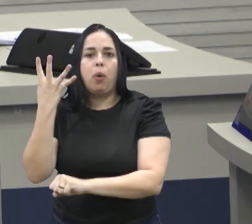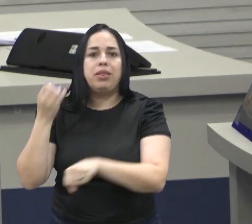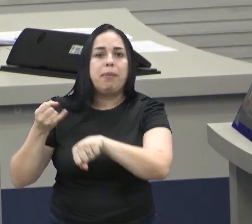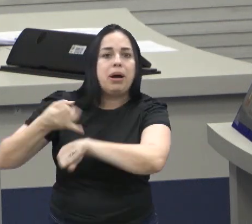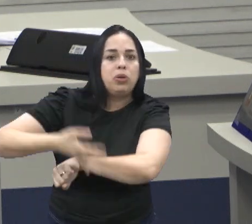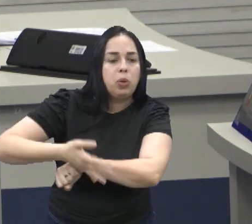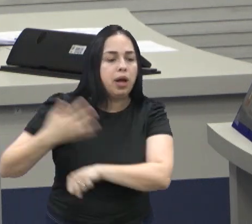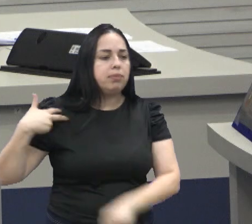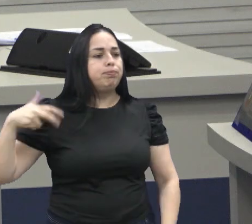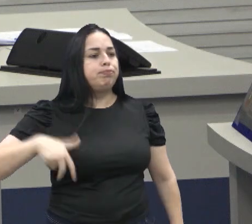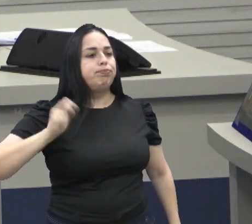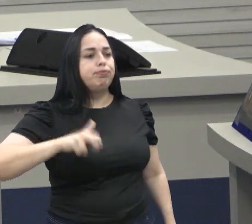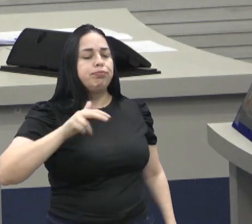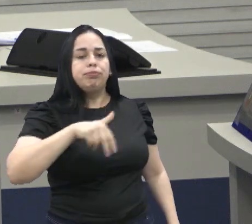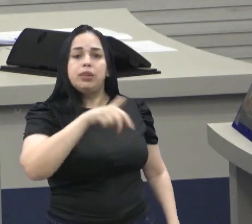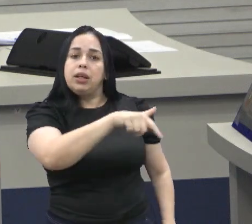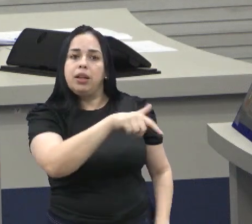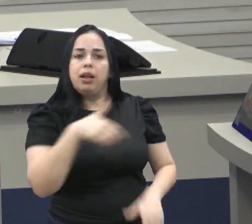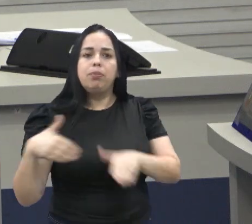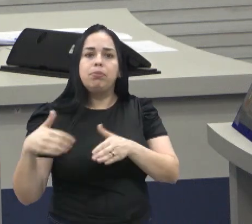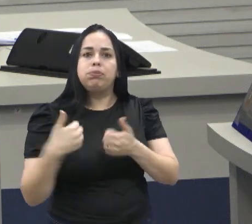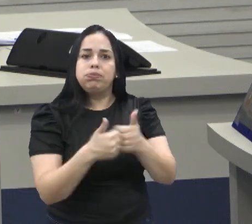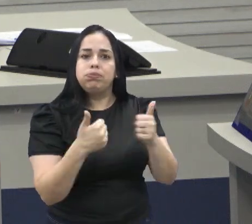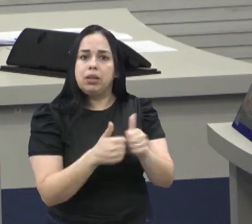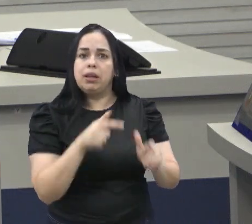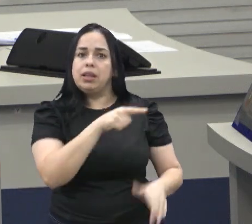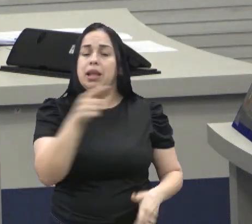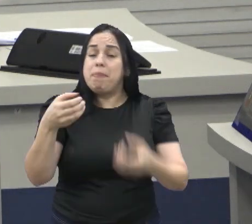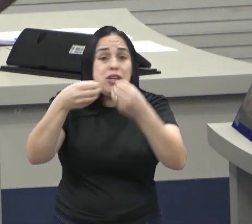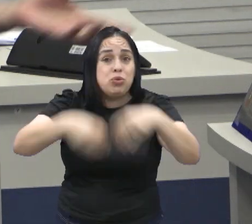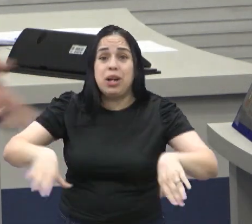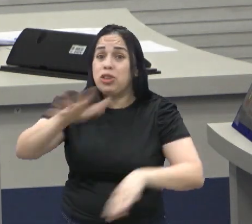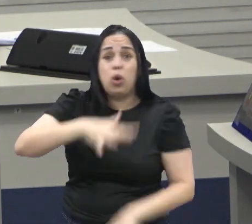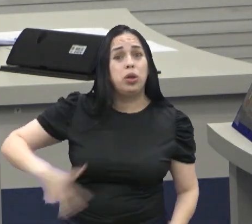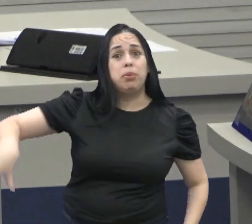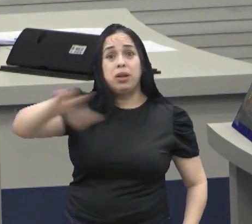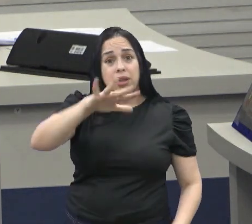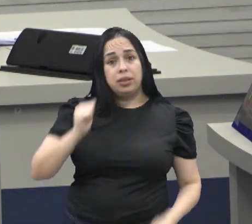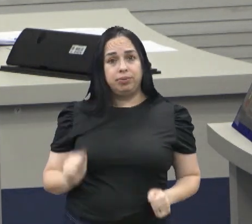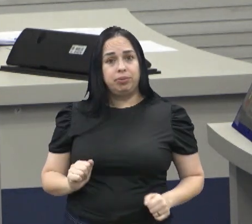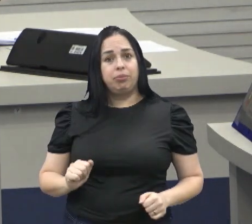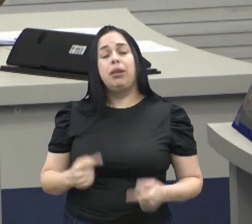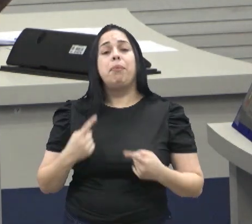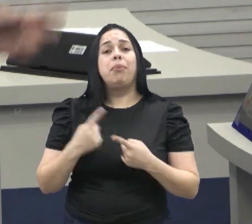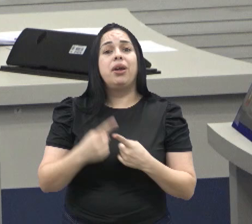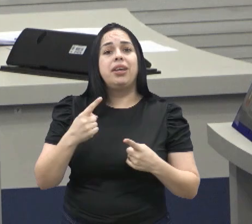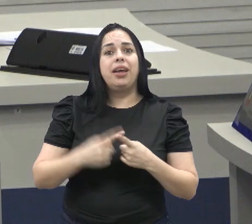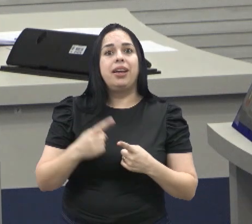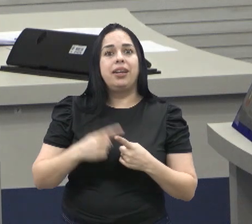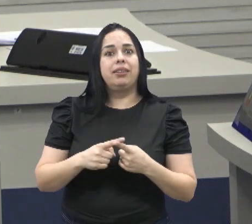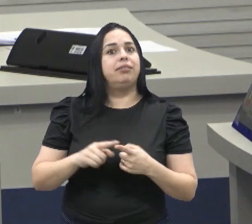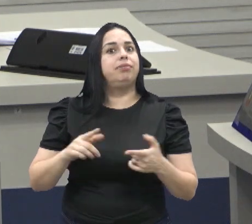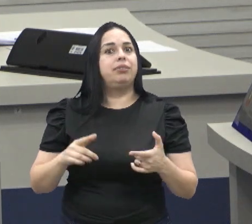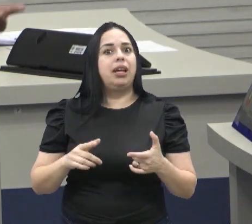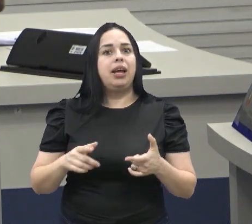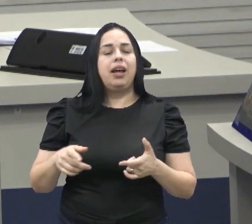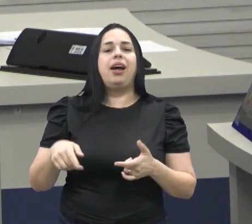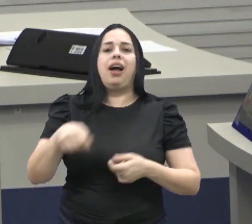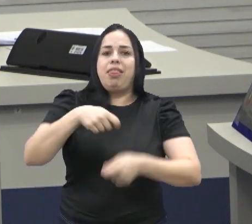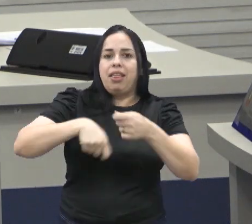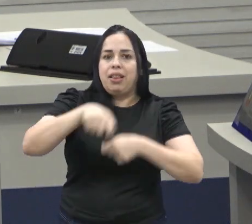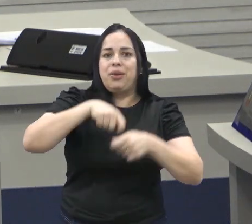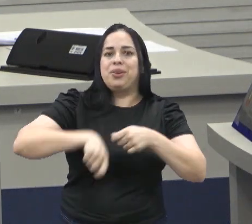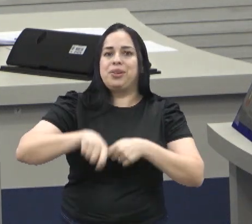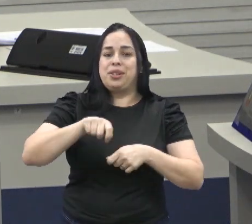todo mundo. E não olha quem não vê. Porque eu acho que os interesses econômicos são muito, muito maiores do que os